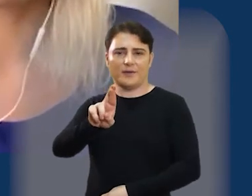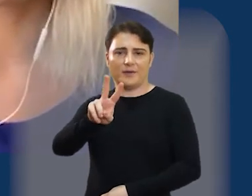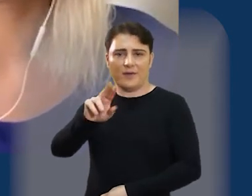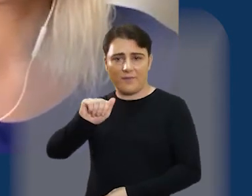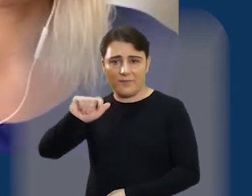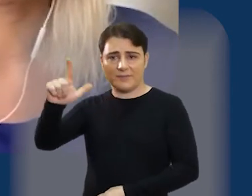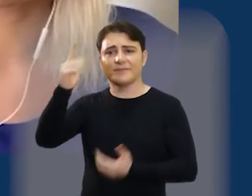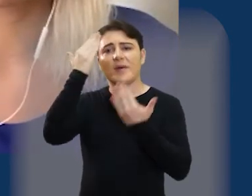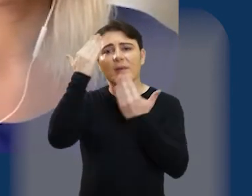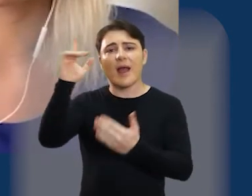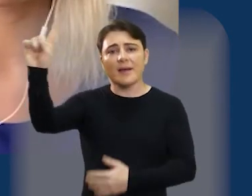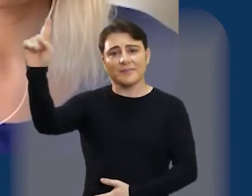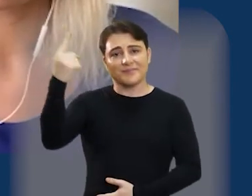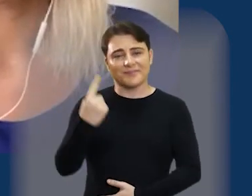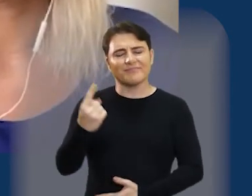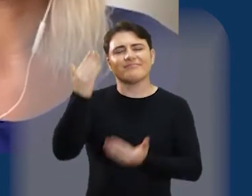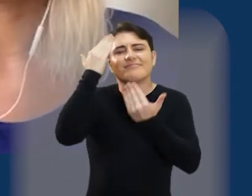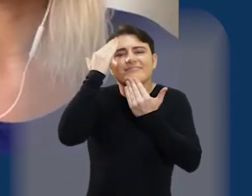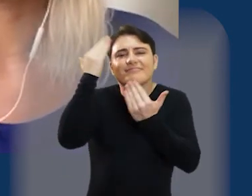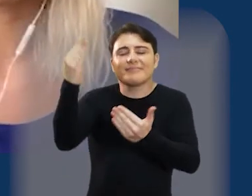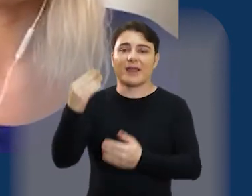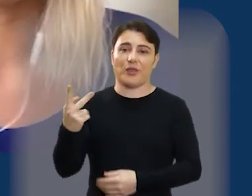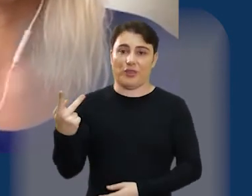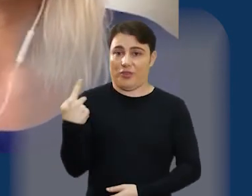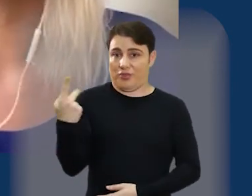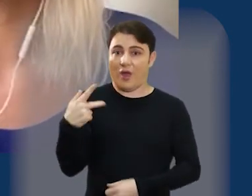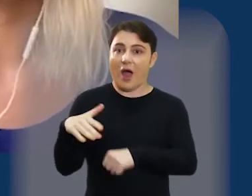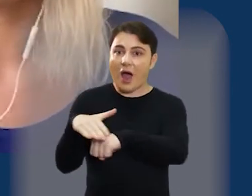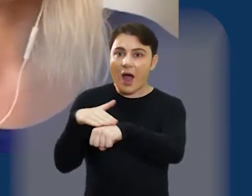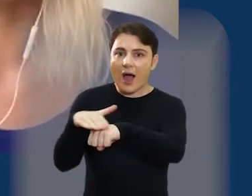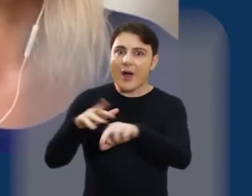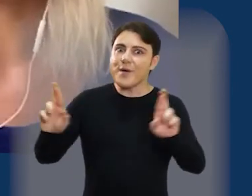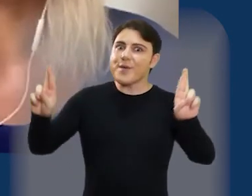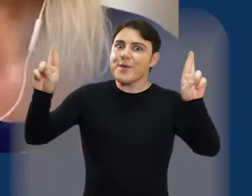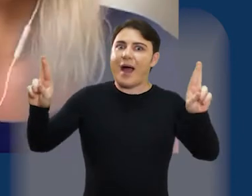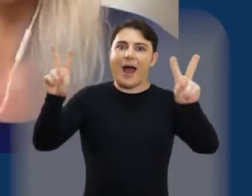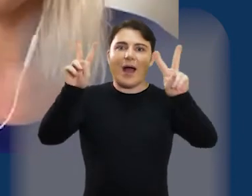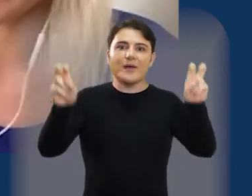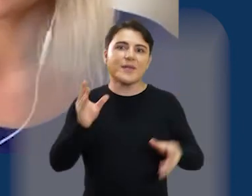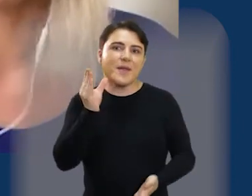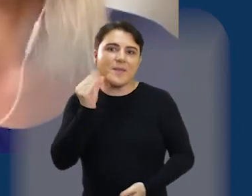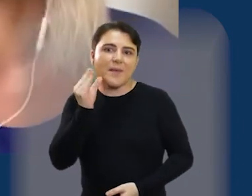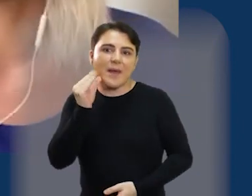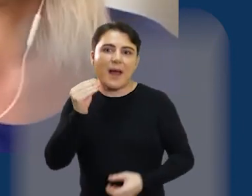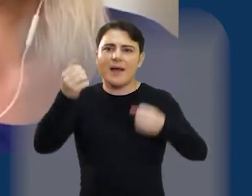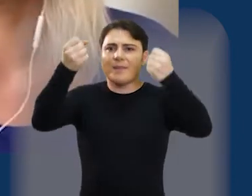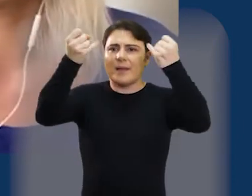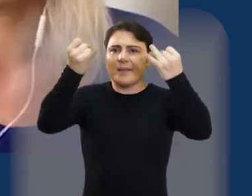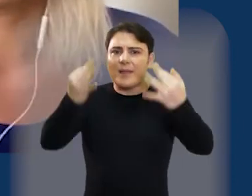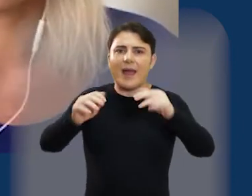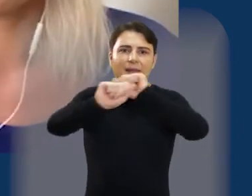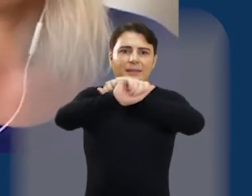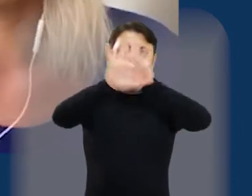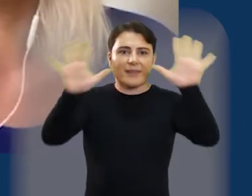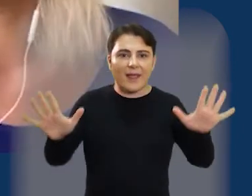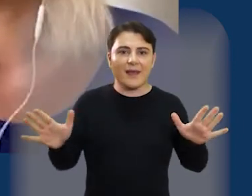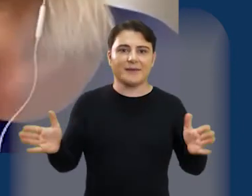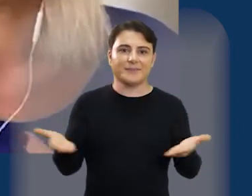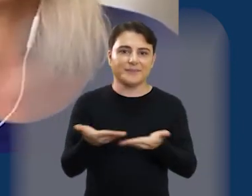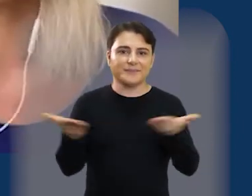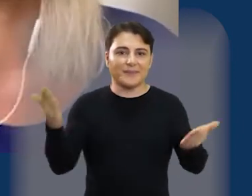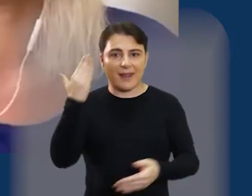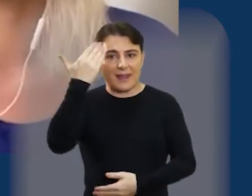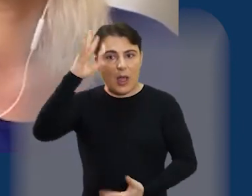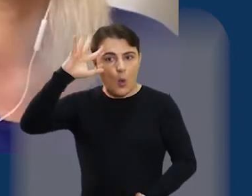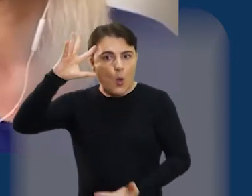obrigada pela sua participação. Eu acho que a gente conseguiu esclarecer um pouco desse mito do jejum intermitente que tem povoado aí as